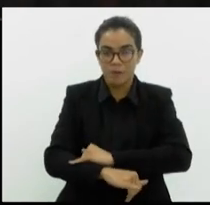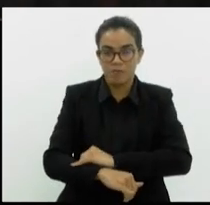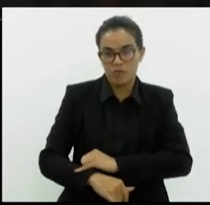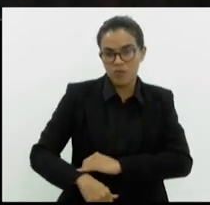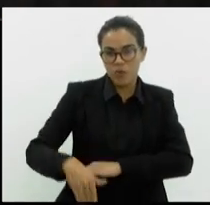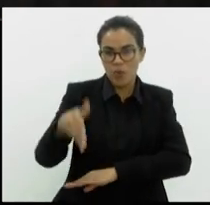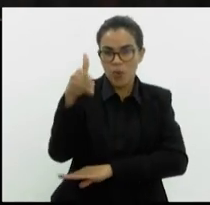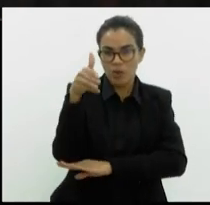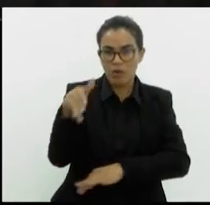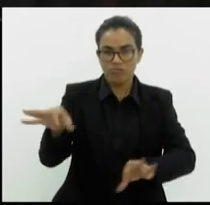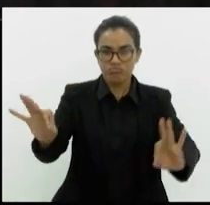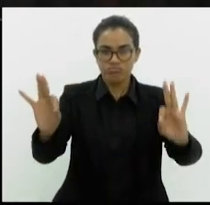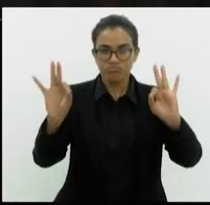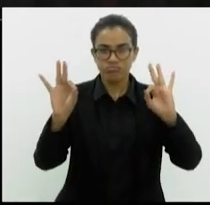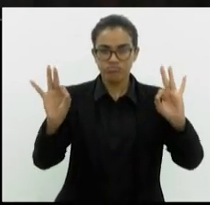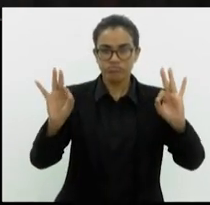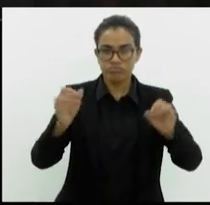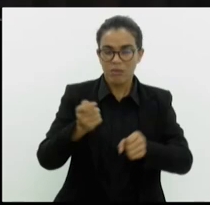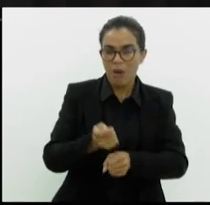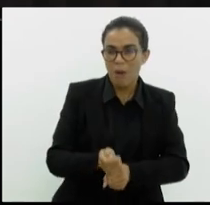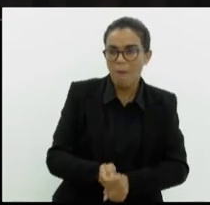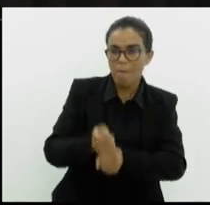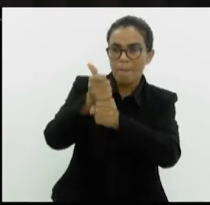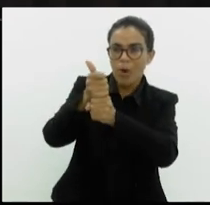presidenciais regadas a espumantes,